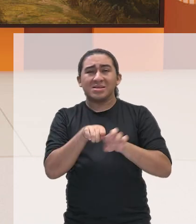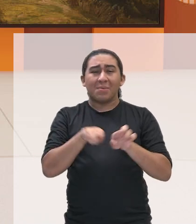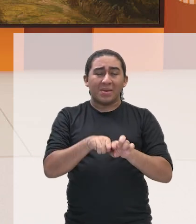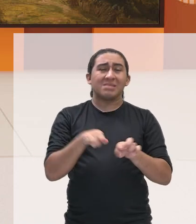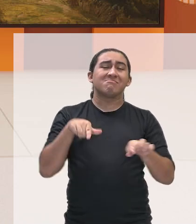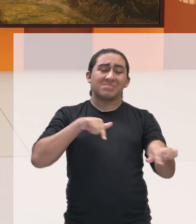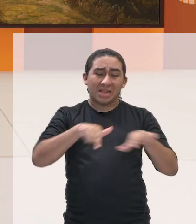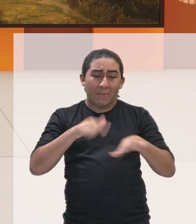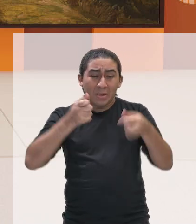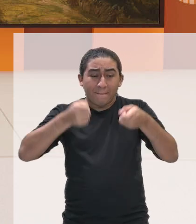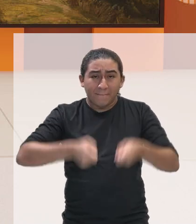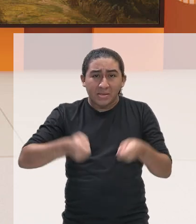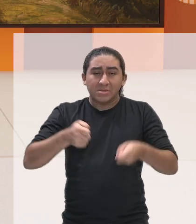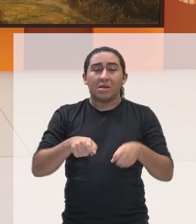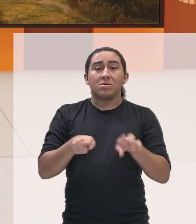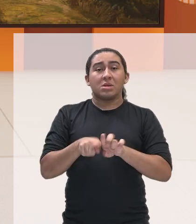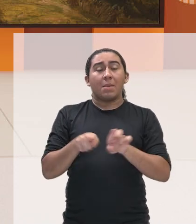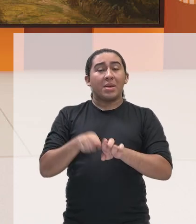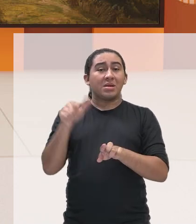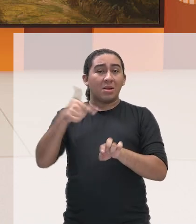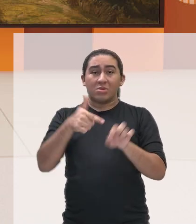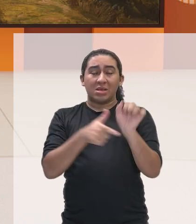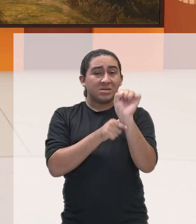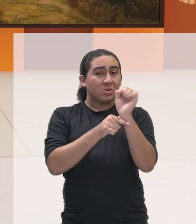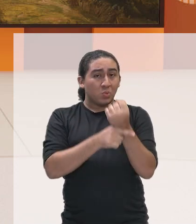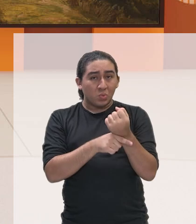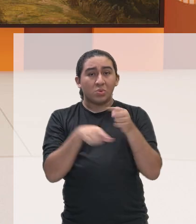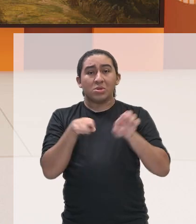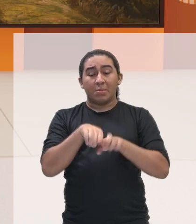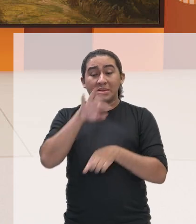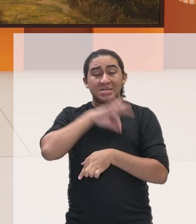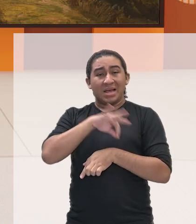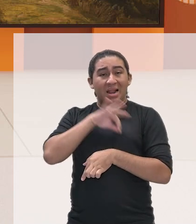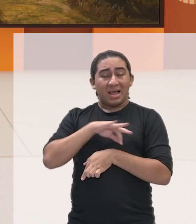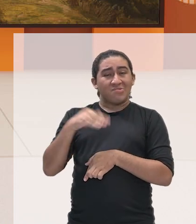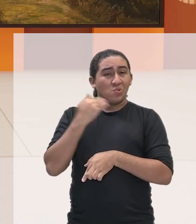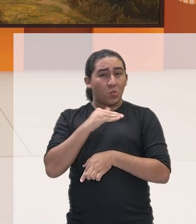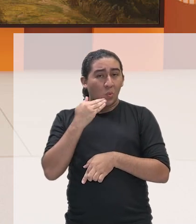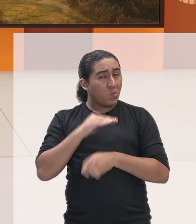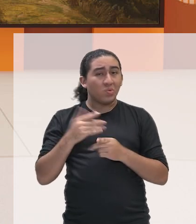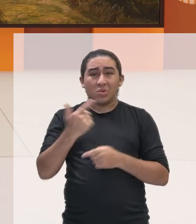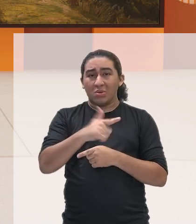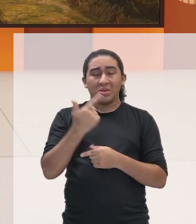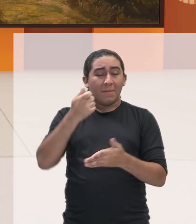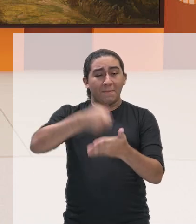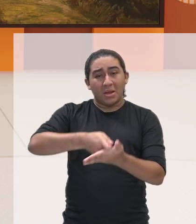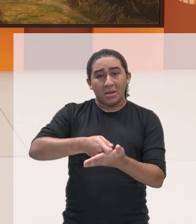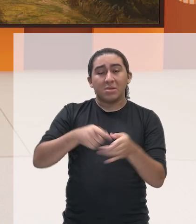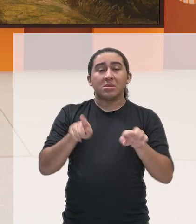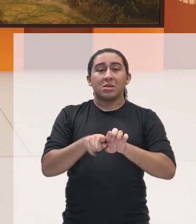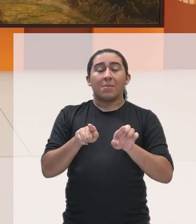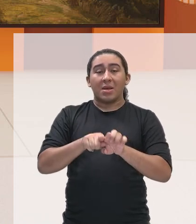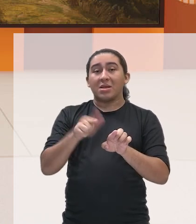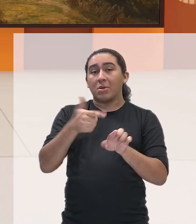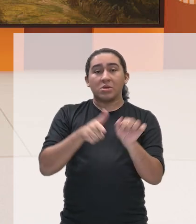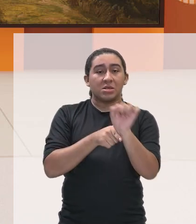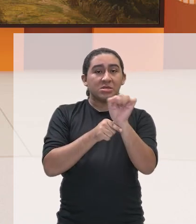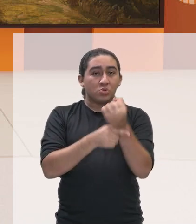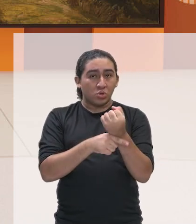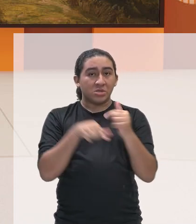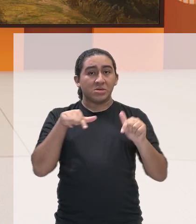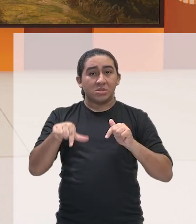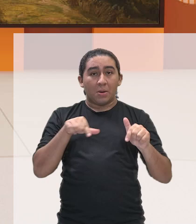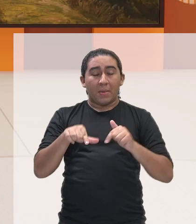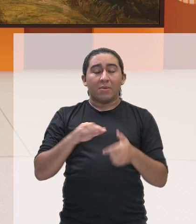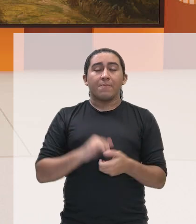exaustivas, falta de proteção, sem salário fixo e nem garantia de emprego. Todas as questões,